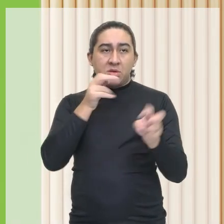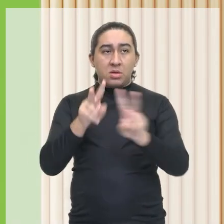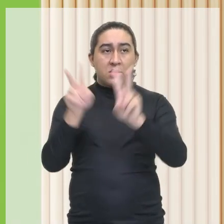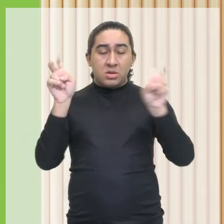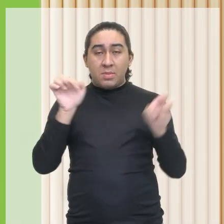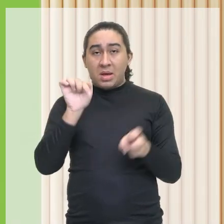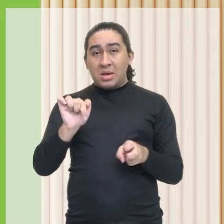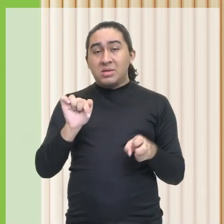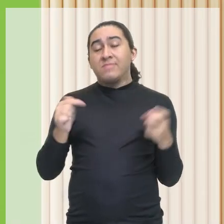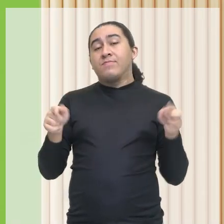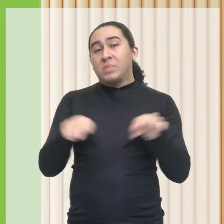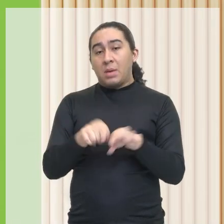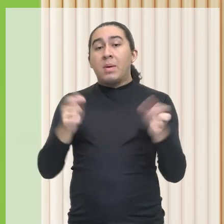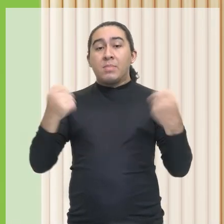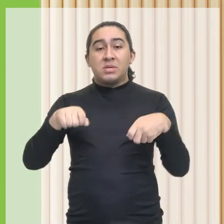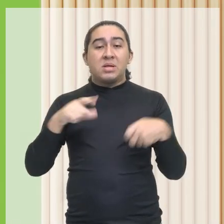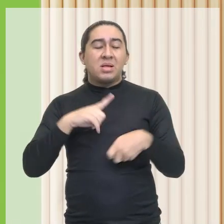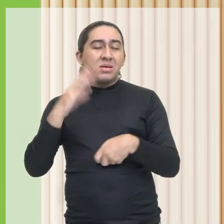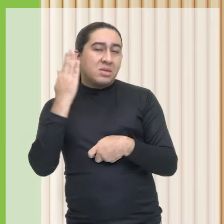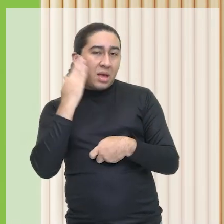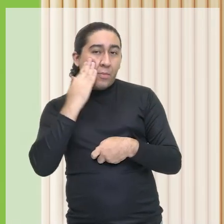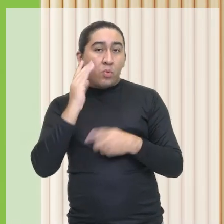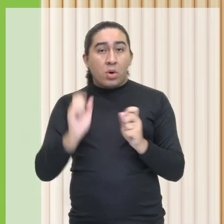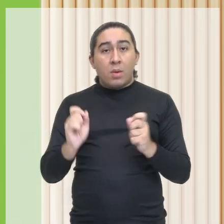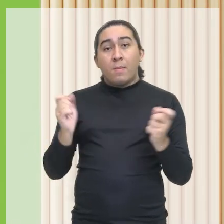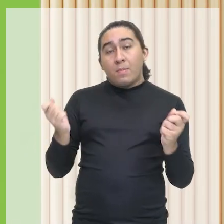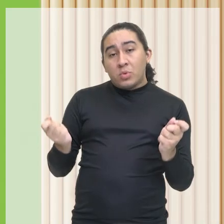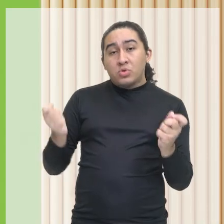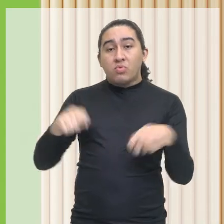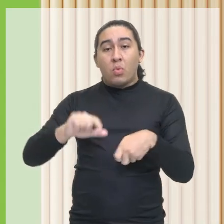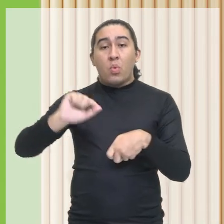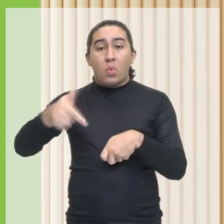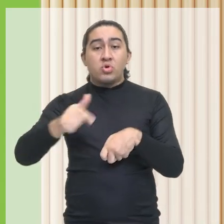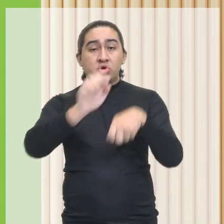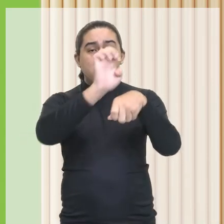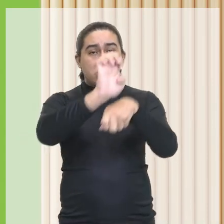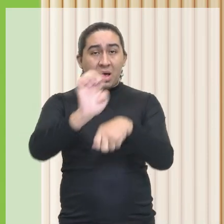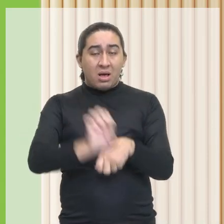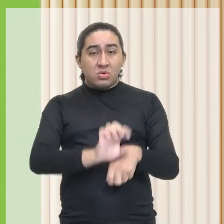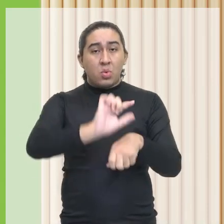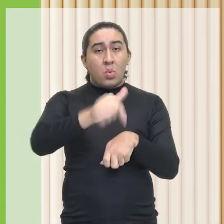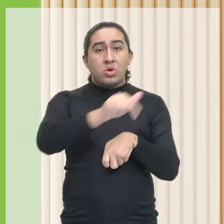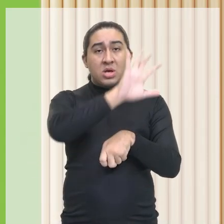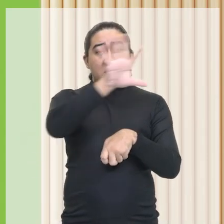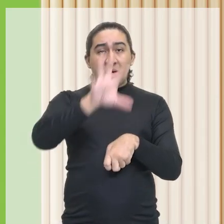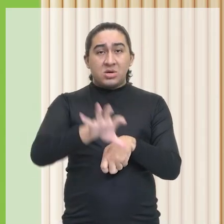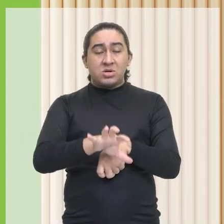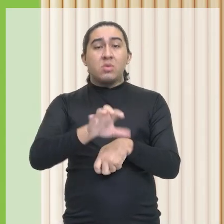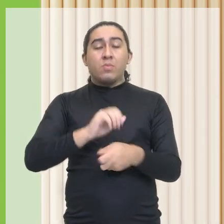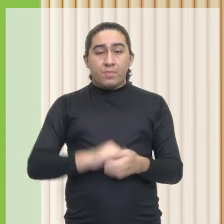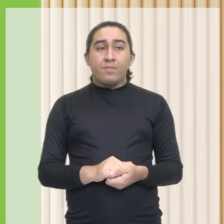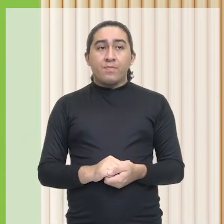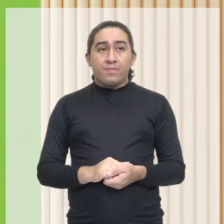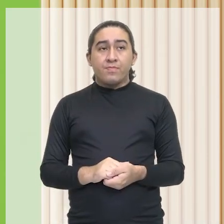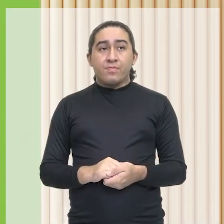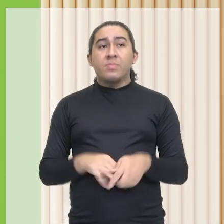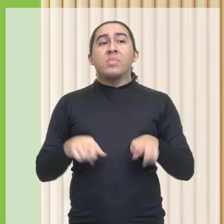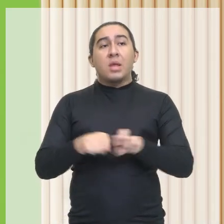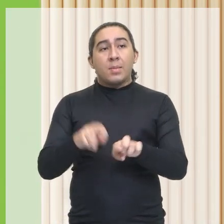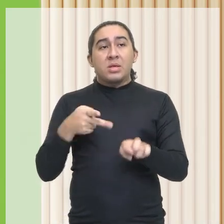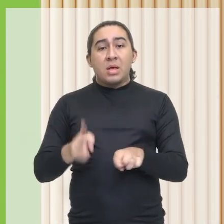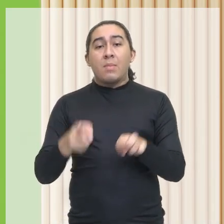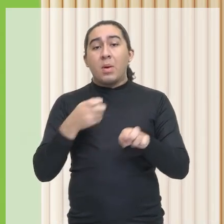esses biomas, que eles também podem estar por estados, né, em outras regiões. Então, sempre é